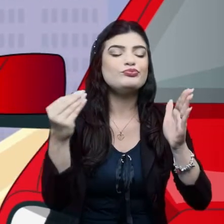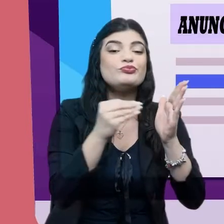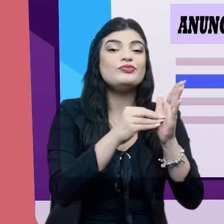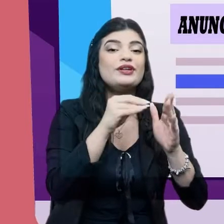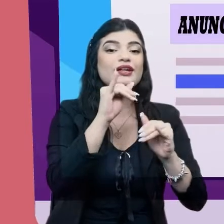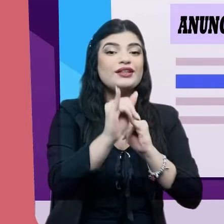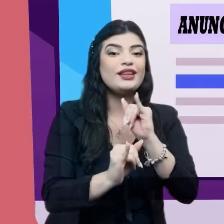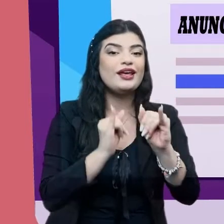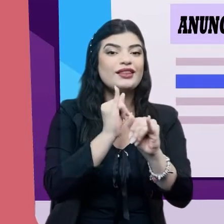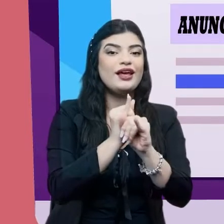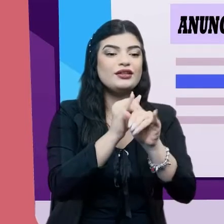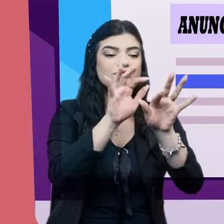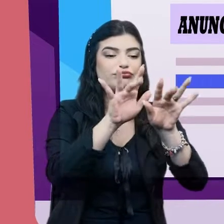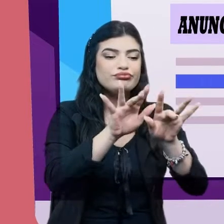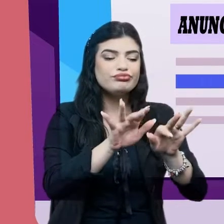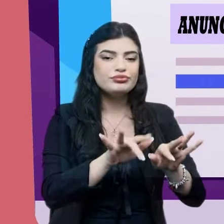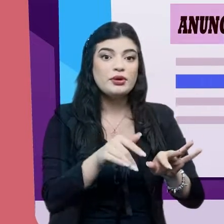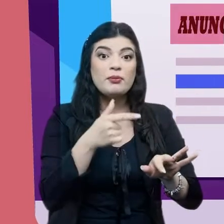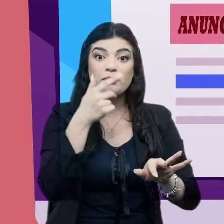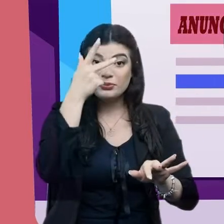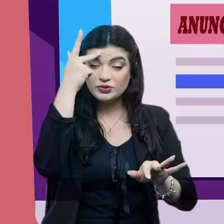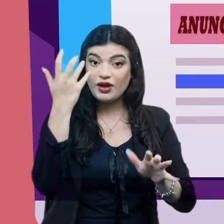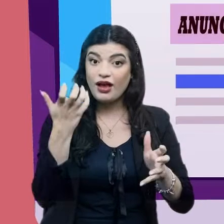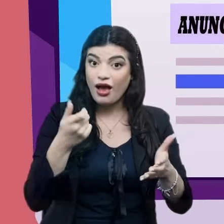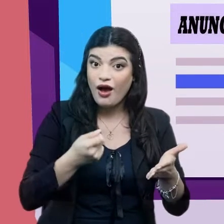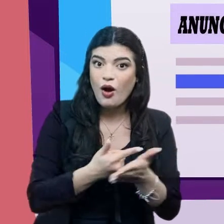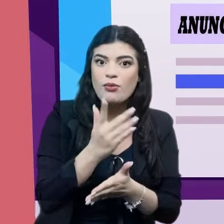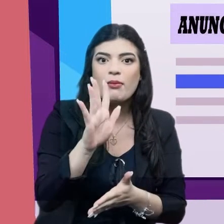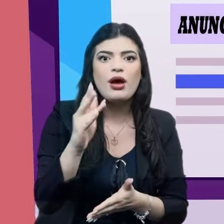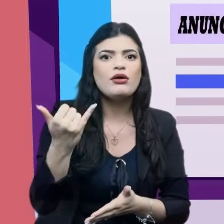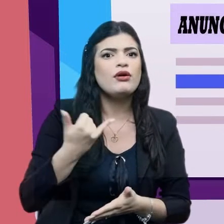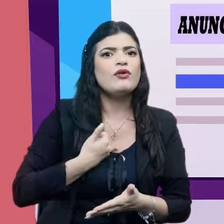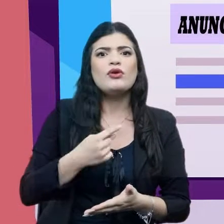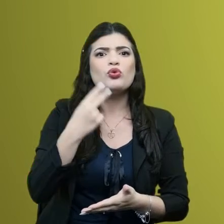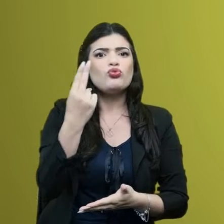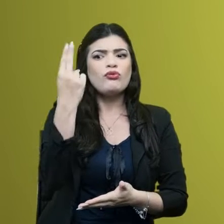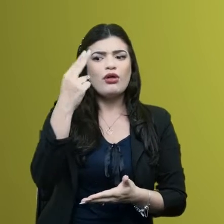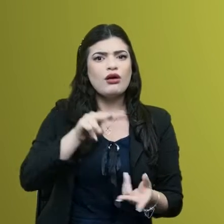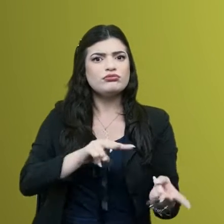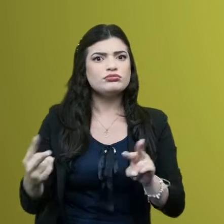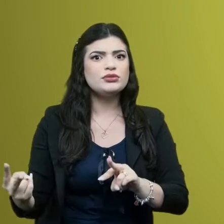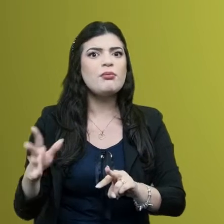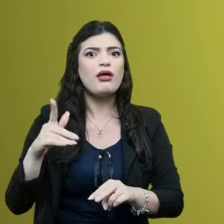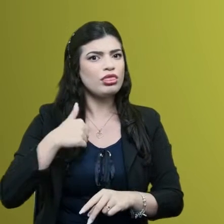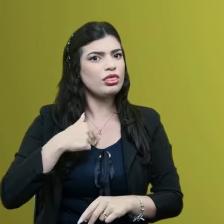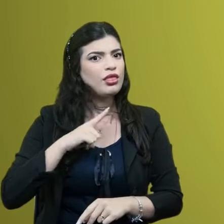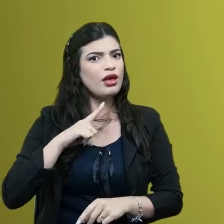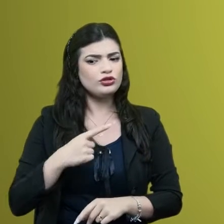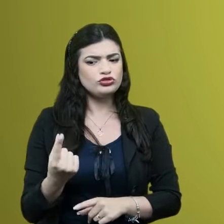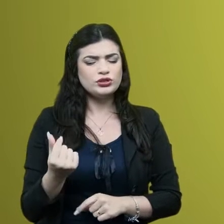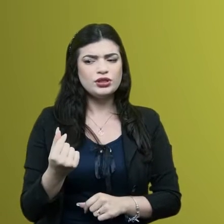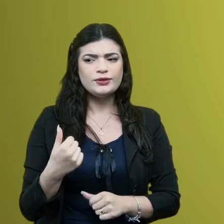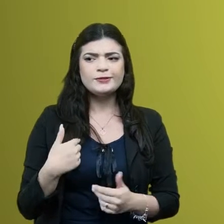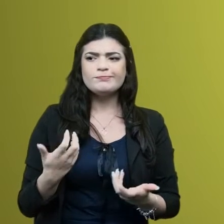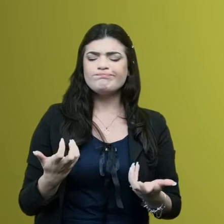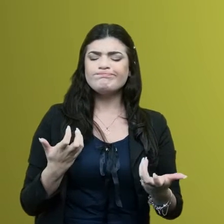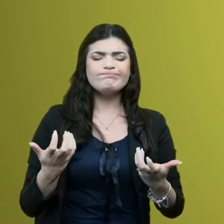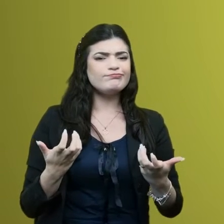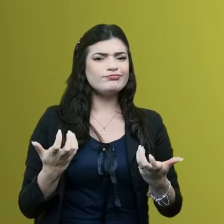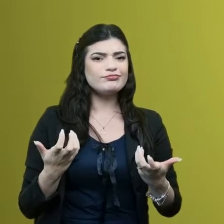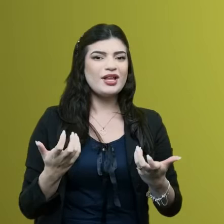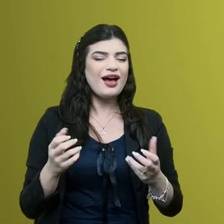anunciei na internet. E rapidinho apareceu alguém querendo comprar. Ele me disse que não podia transferir o carro na hora, mas que tinha o dinheiro. Eu